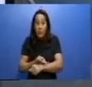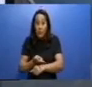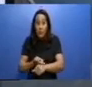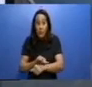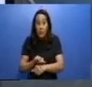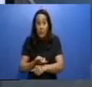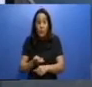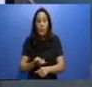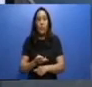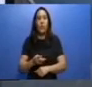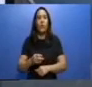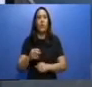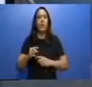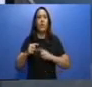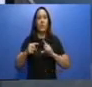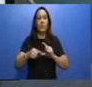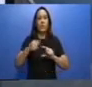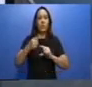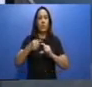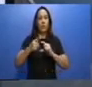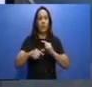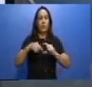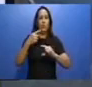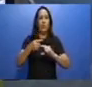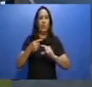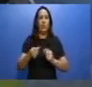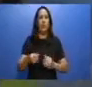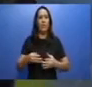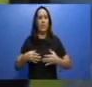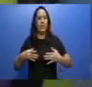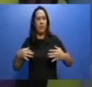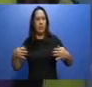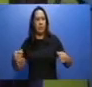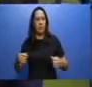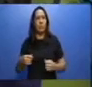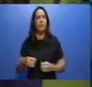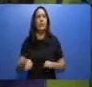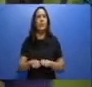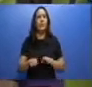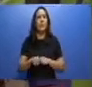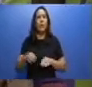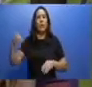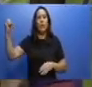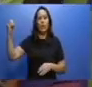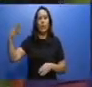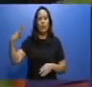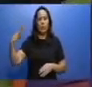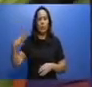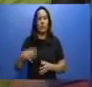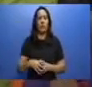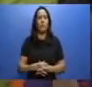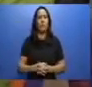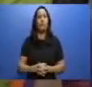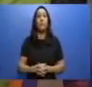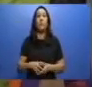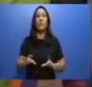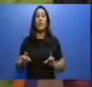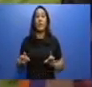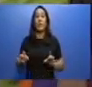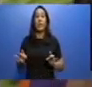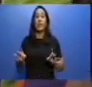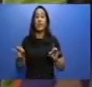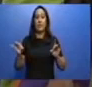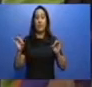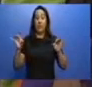das formas, com textura e volume por meio de efeitos luminosos. Então, já deu para ver que a especialidade dele é o